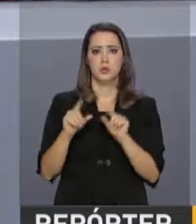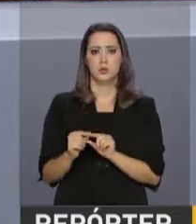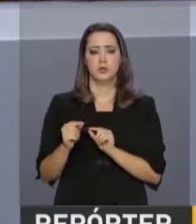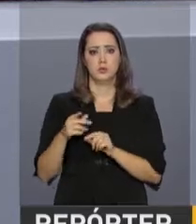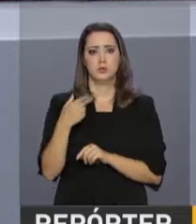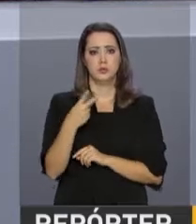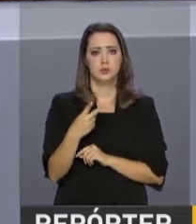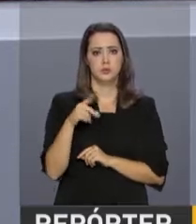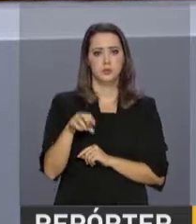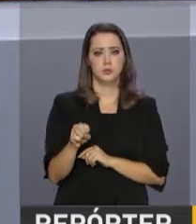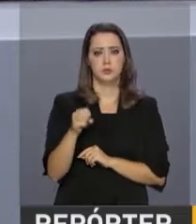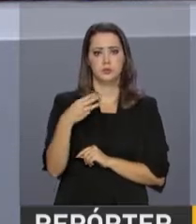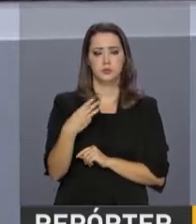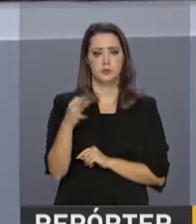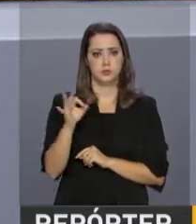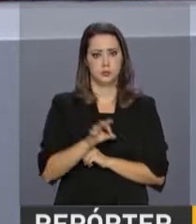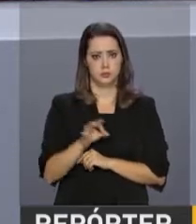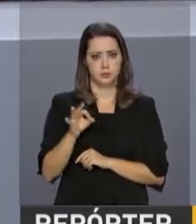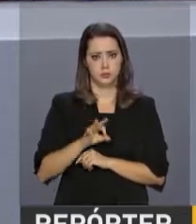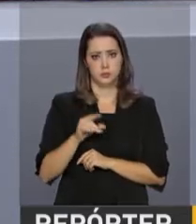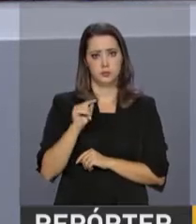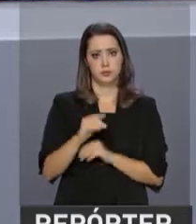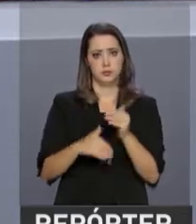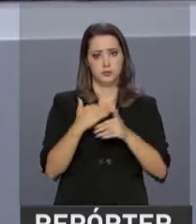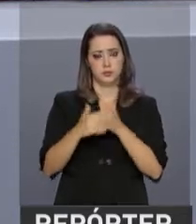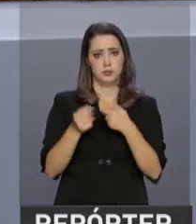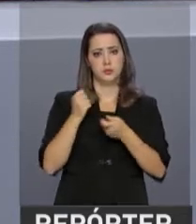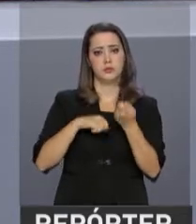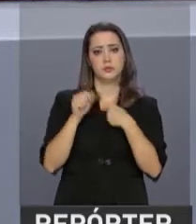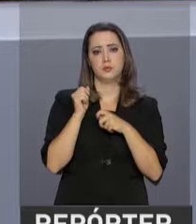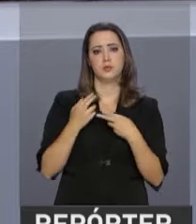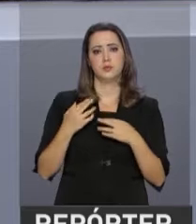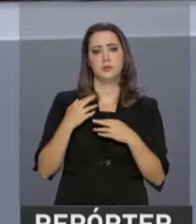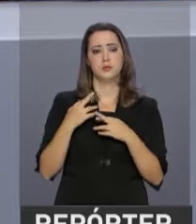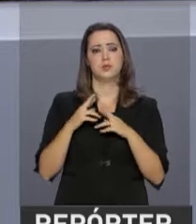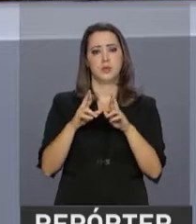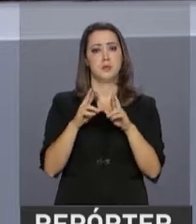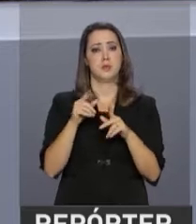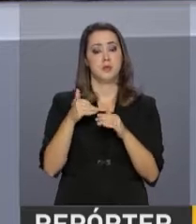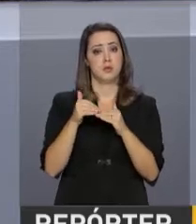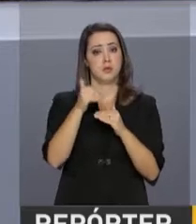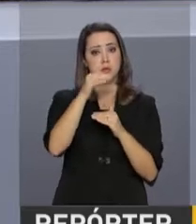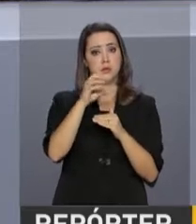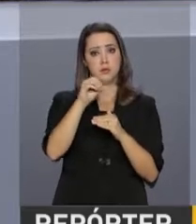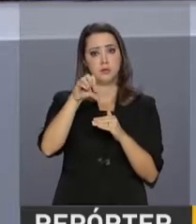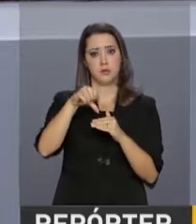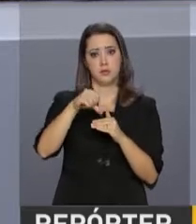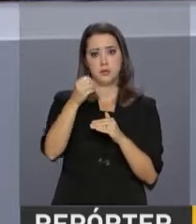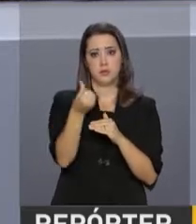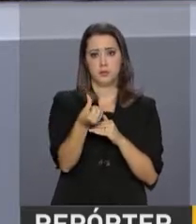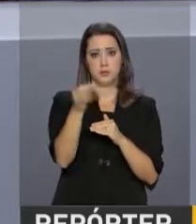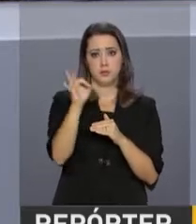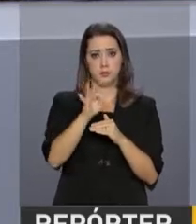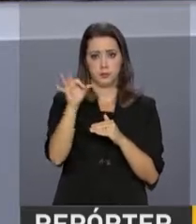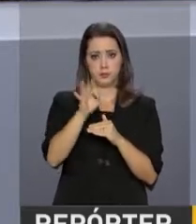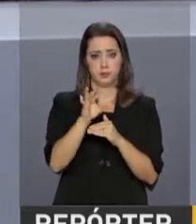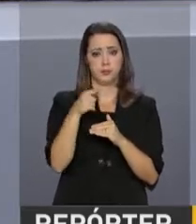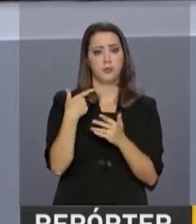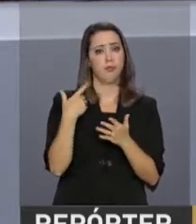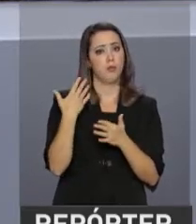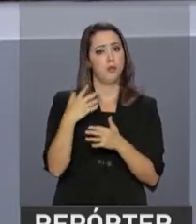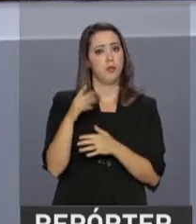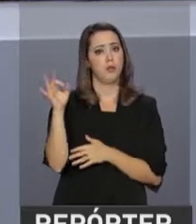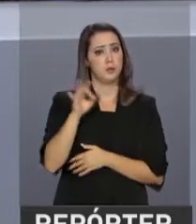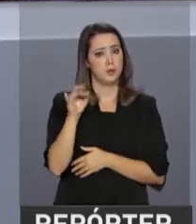passou para 2,83 por cento para o crescimento da economia a estimativa subiu para 0,96 por cento as